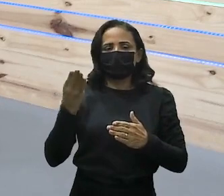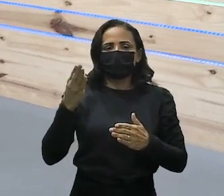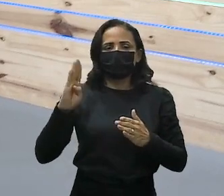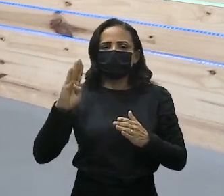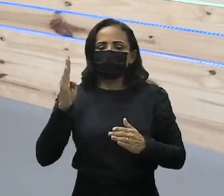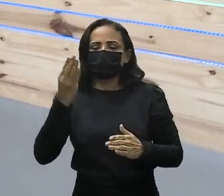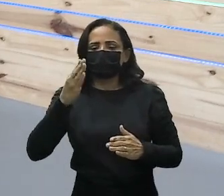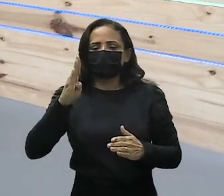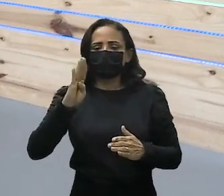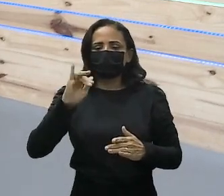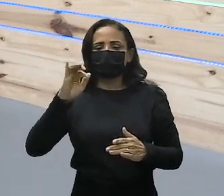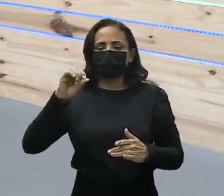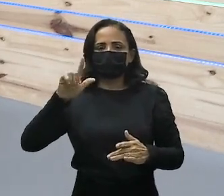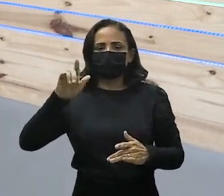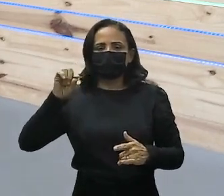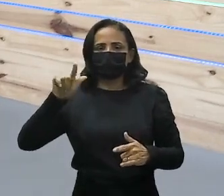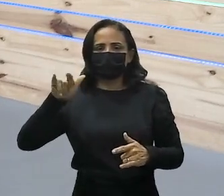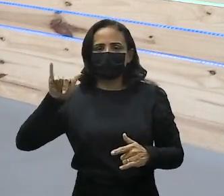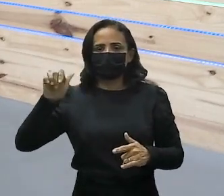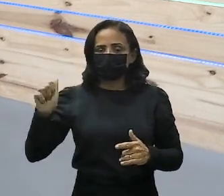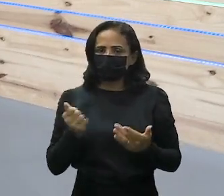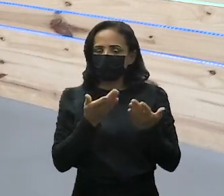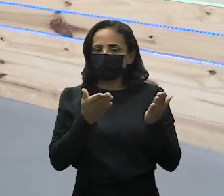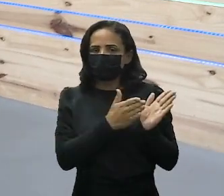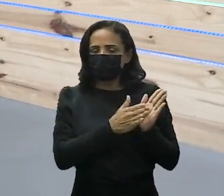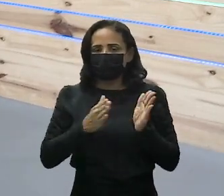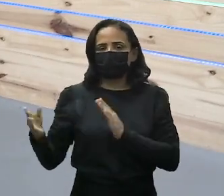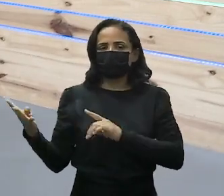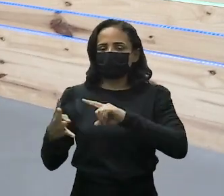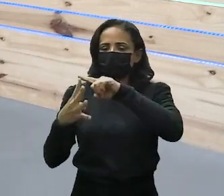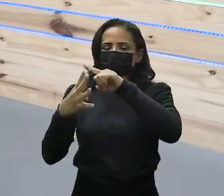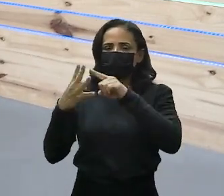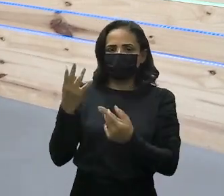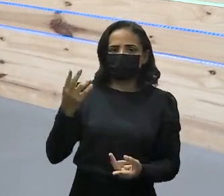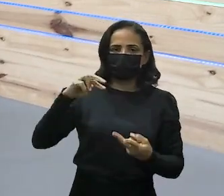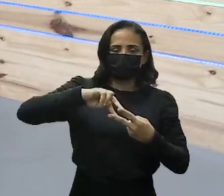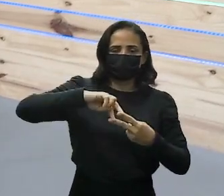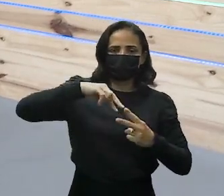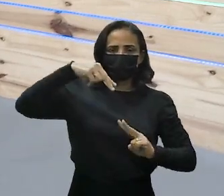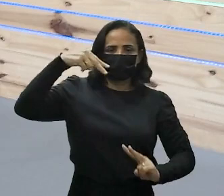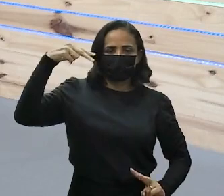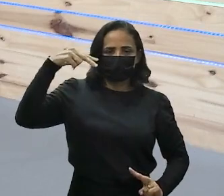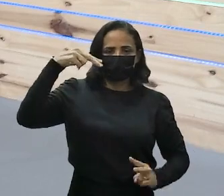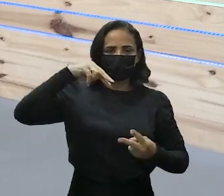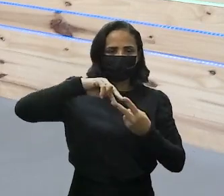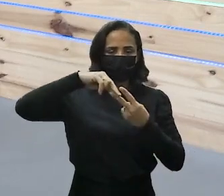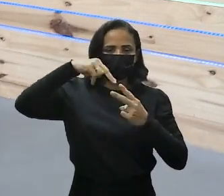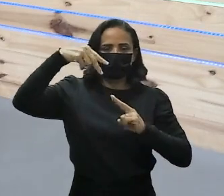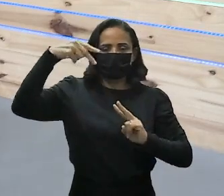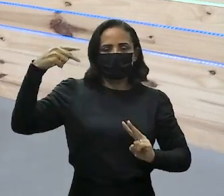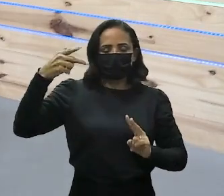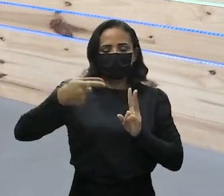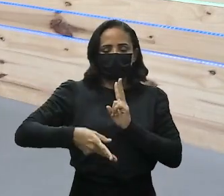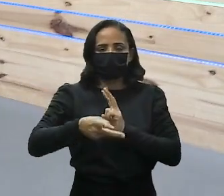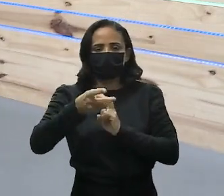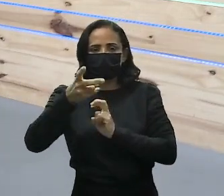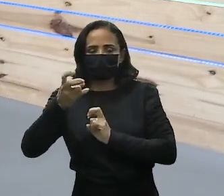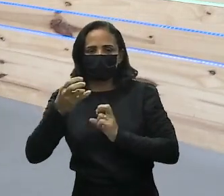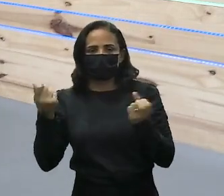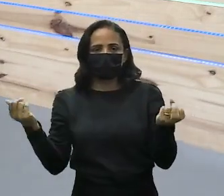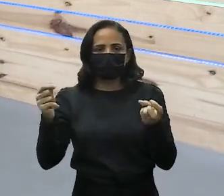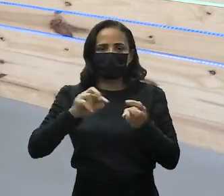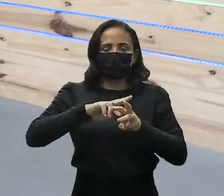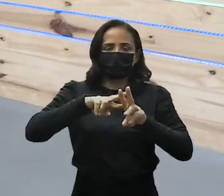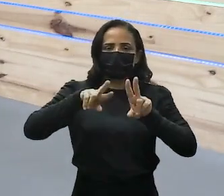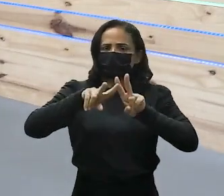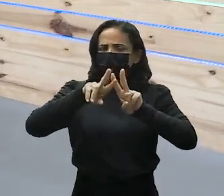4 de ecologia e 2 de evolução. Lembrando que das 4 de genética, dentro de genética você vai encontrar biotecnologia ou